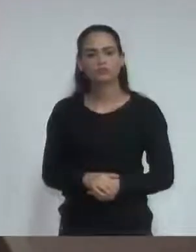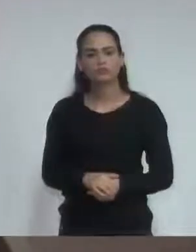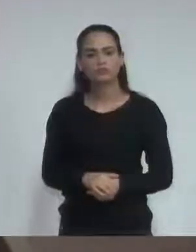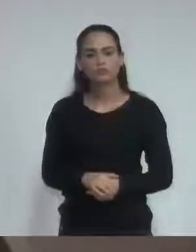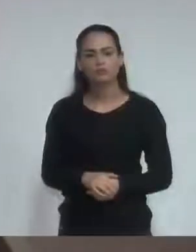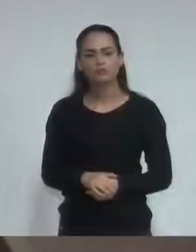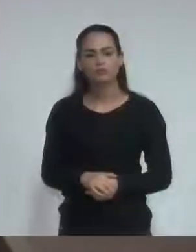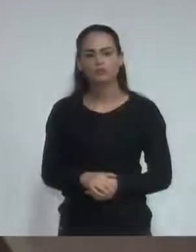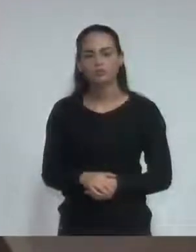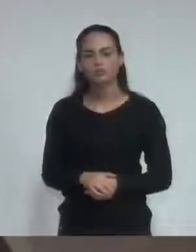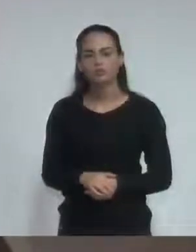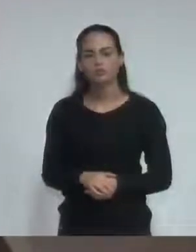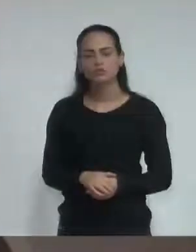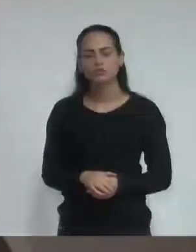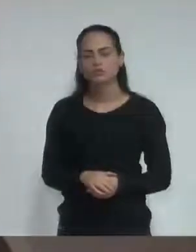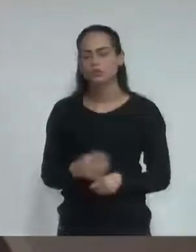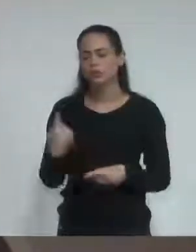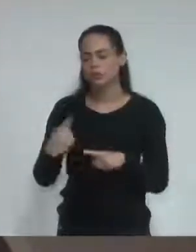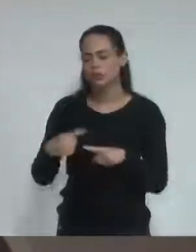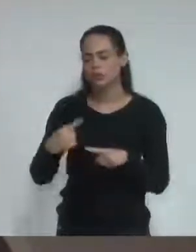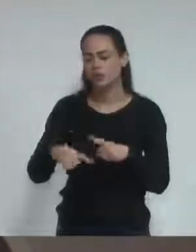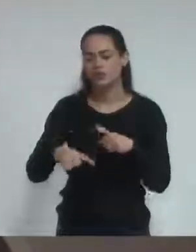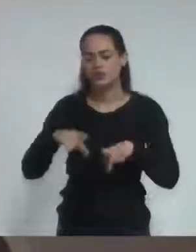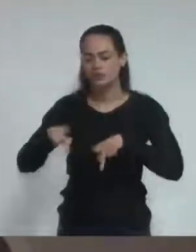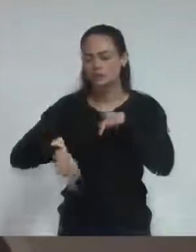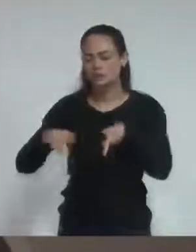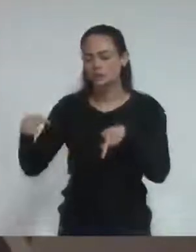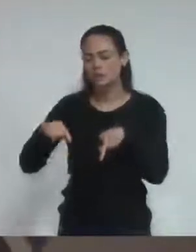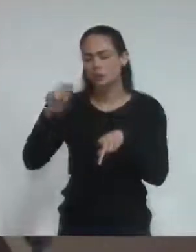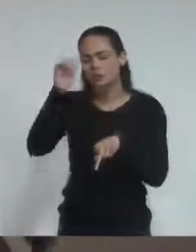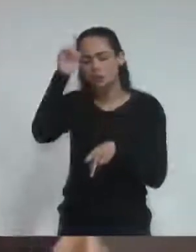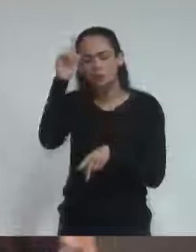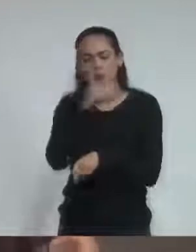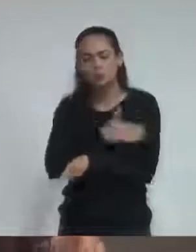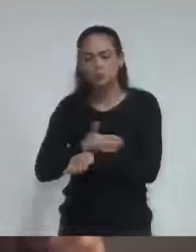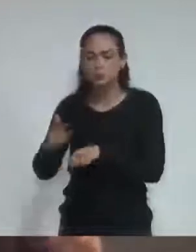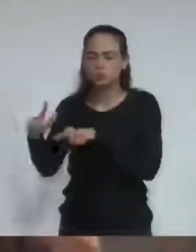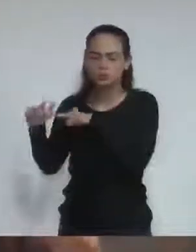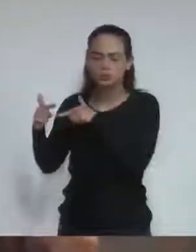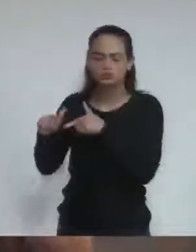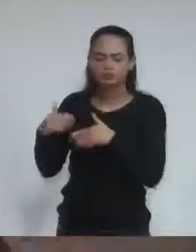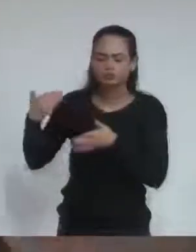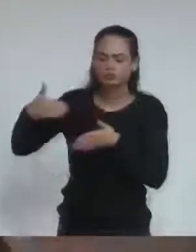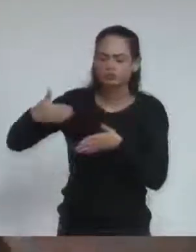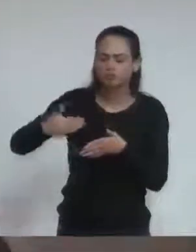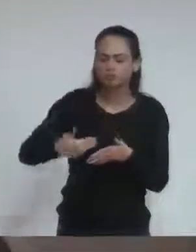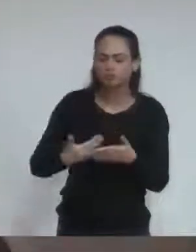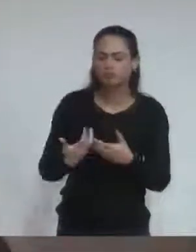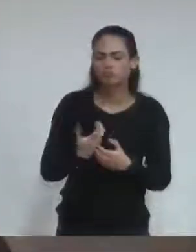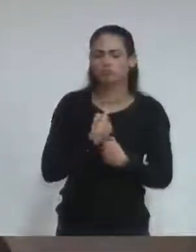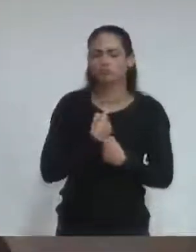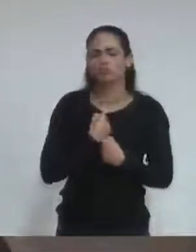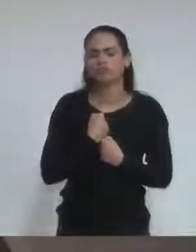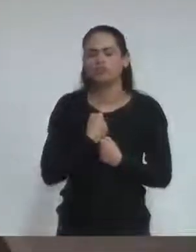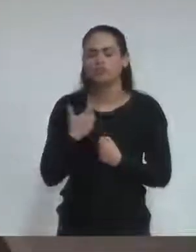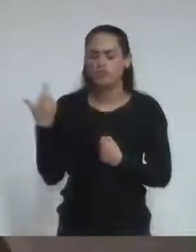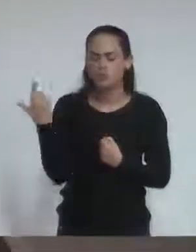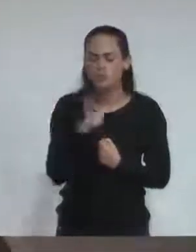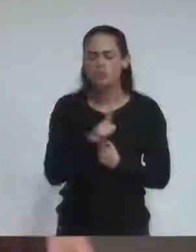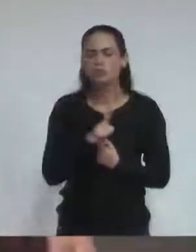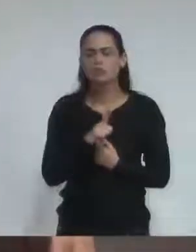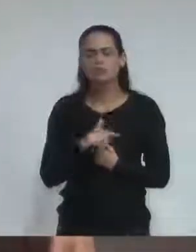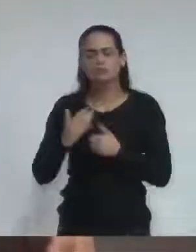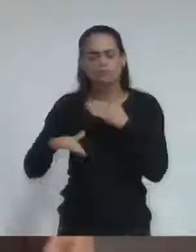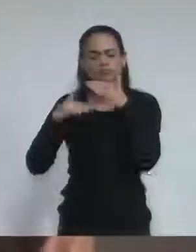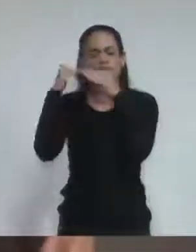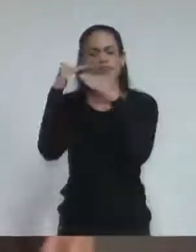às características do povo alemão, da cultura, enfim, de toda uma herança histórica, mas conseguiu em poucos anos reconstruir